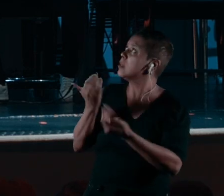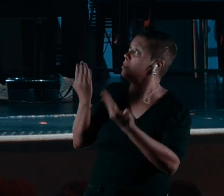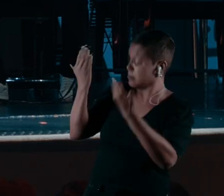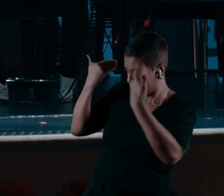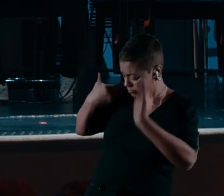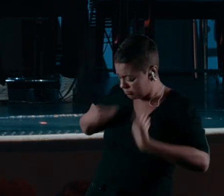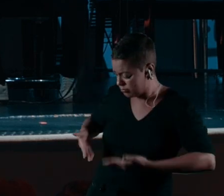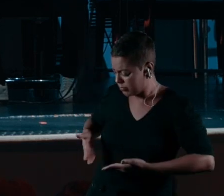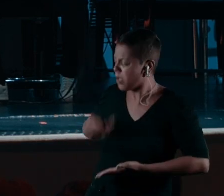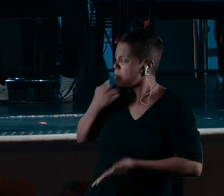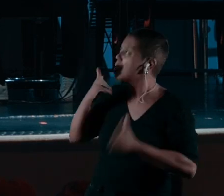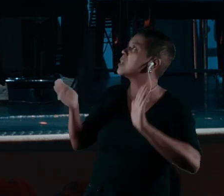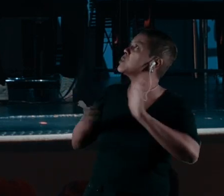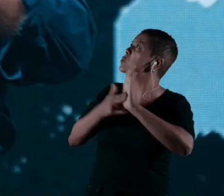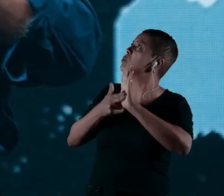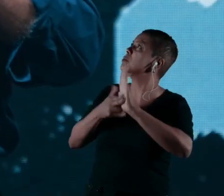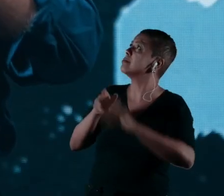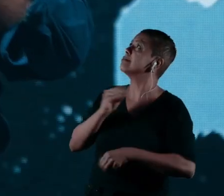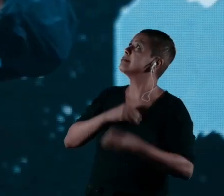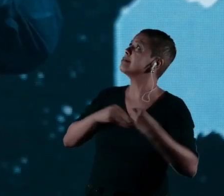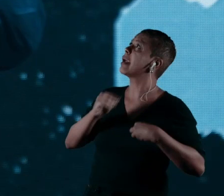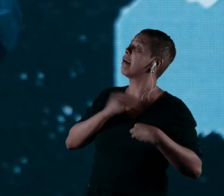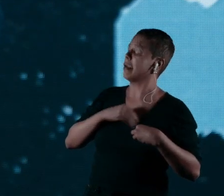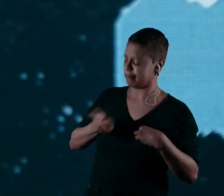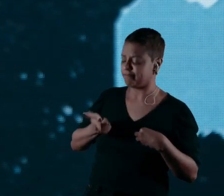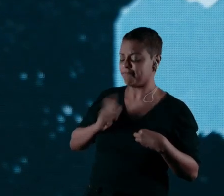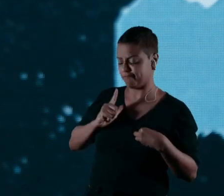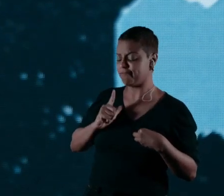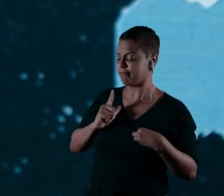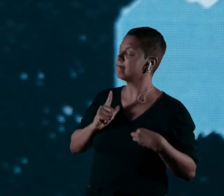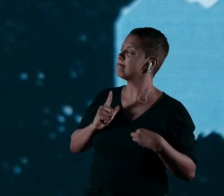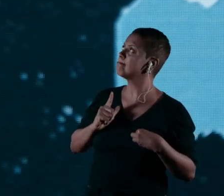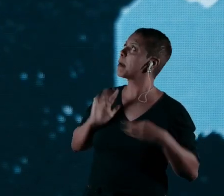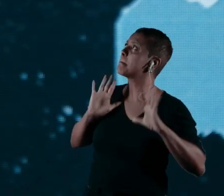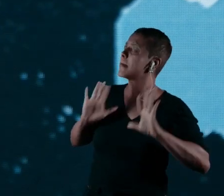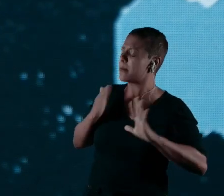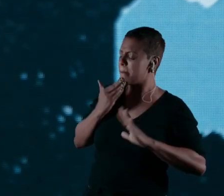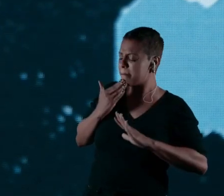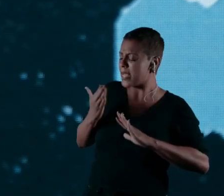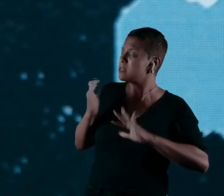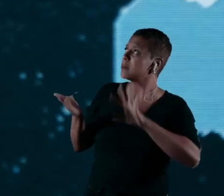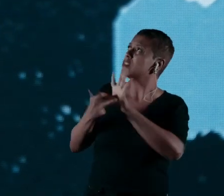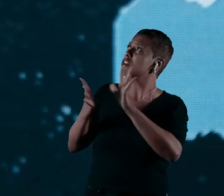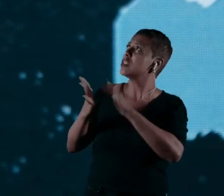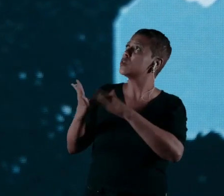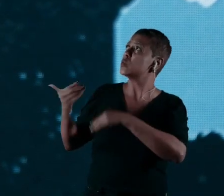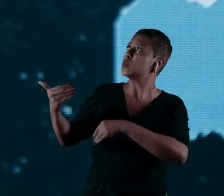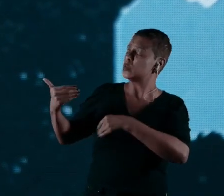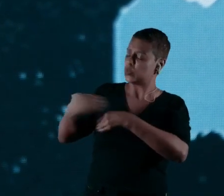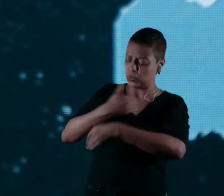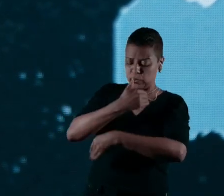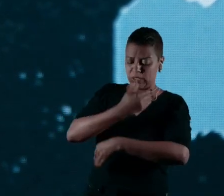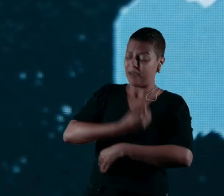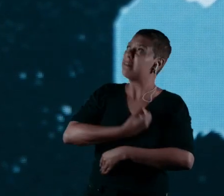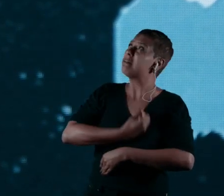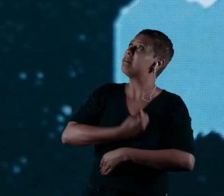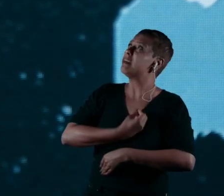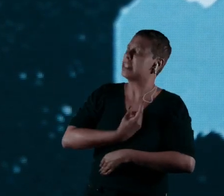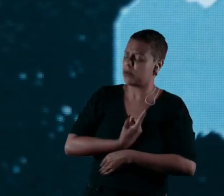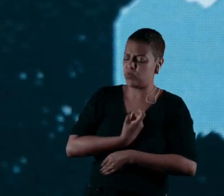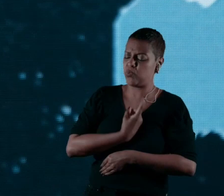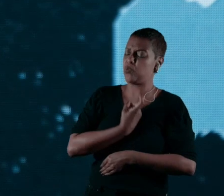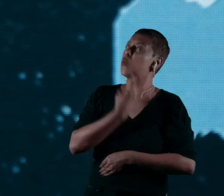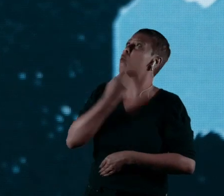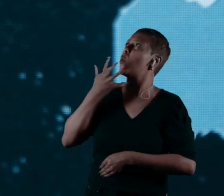confesso que sou pecador, mas eu invoco a Jesus para entrar na minha vida como meu